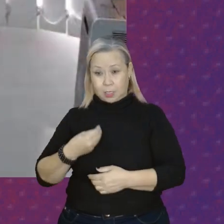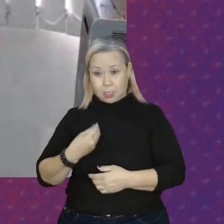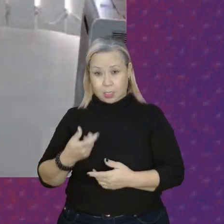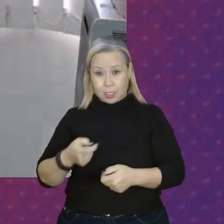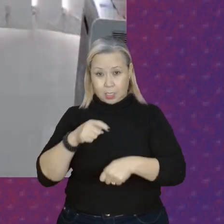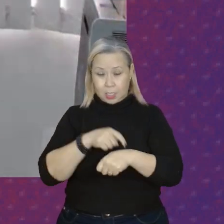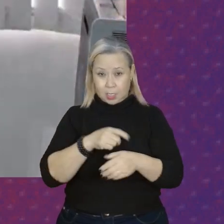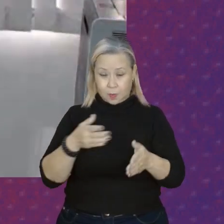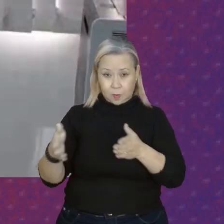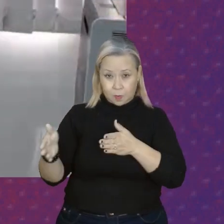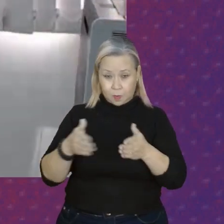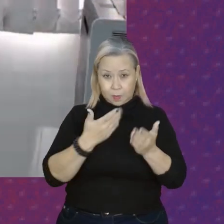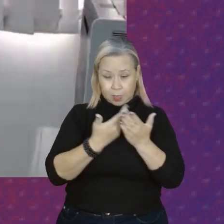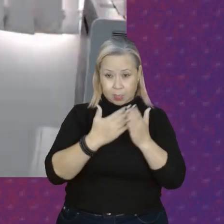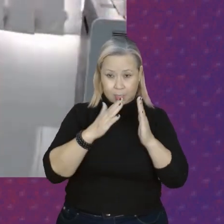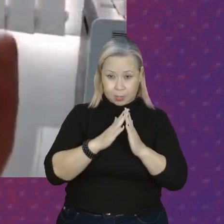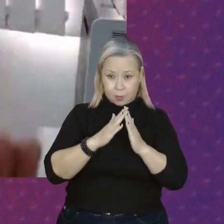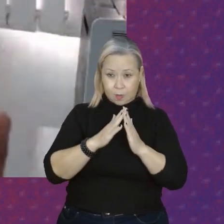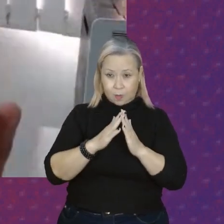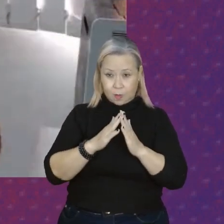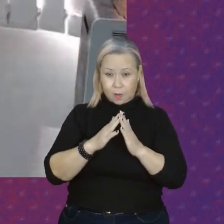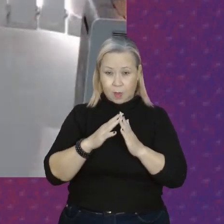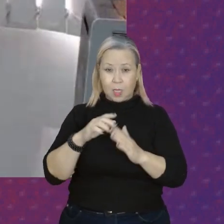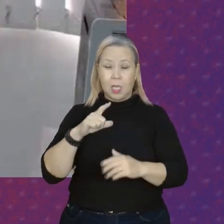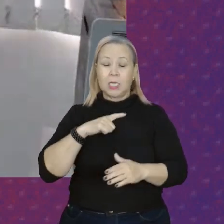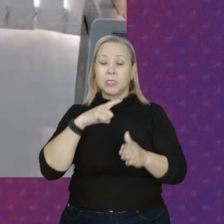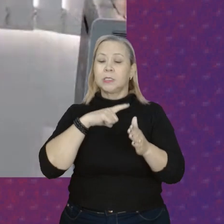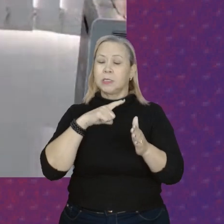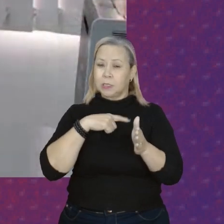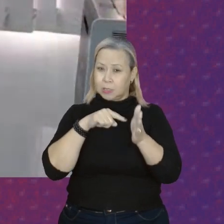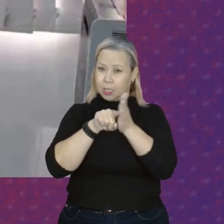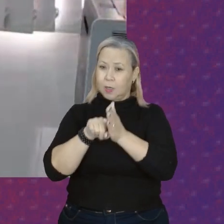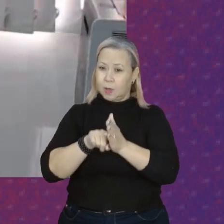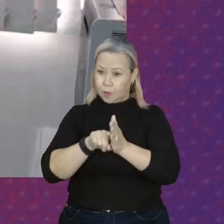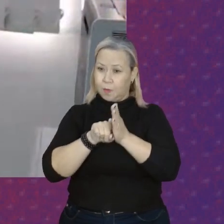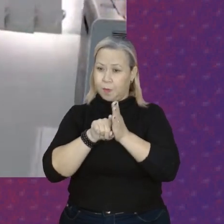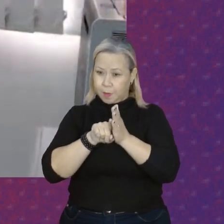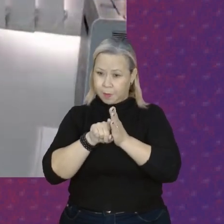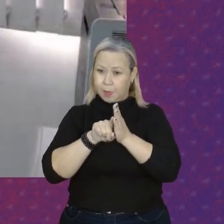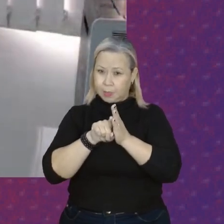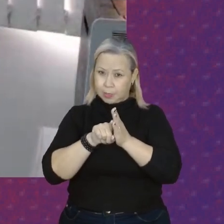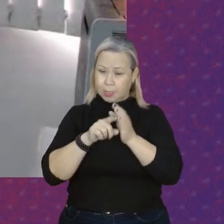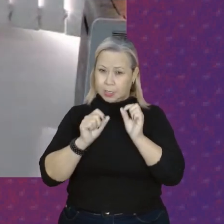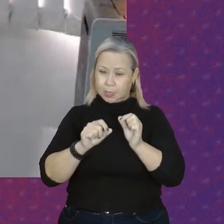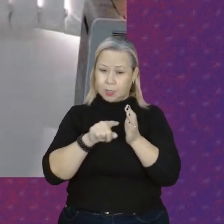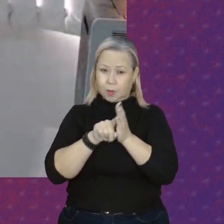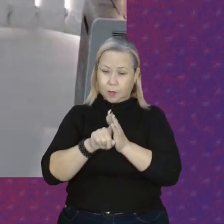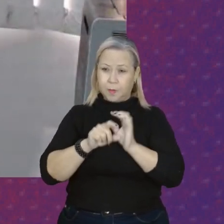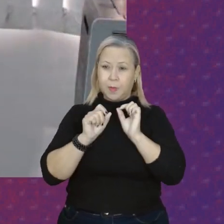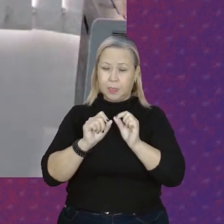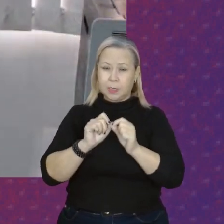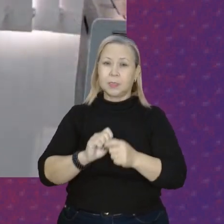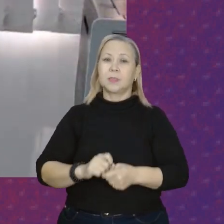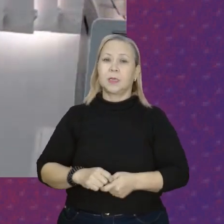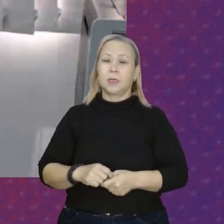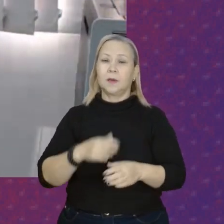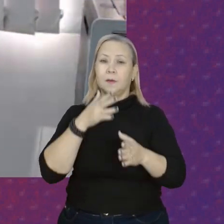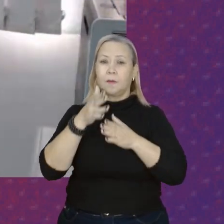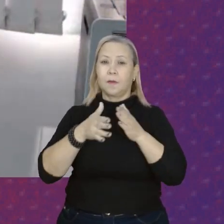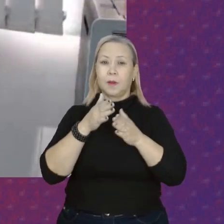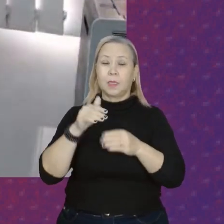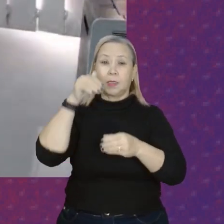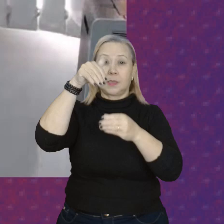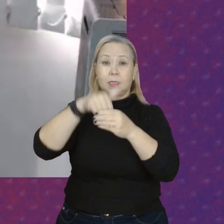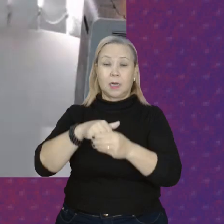da escola, eu tenho uma pesquisa, eu pesquisei as eleições diretas, né,